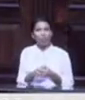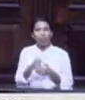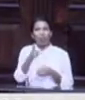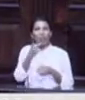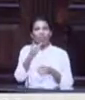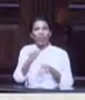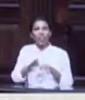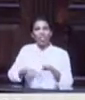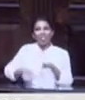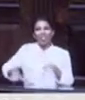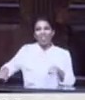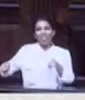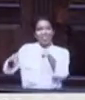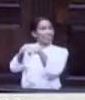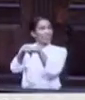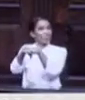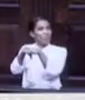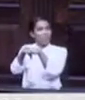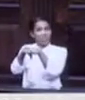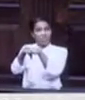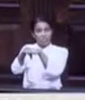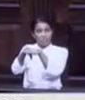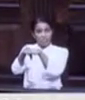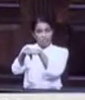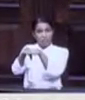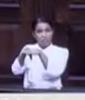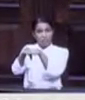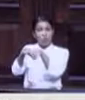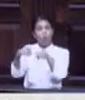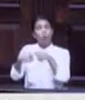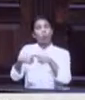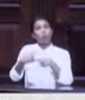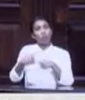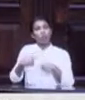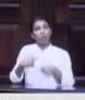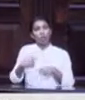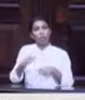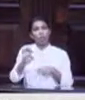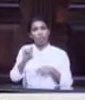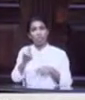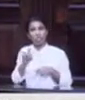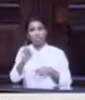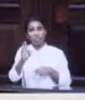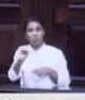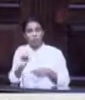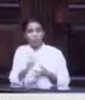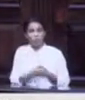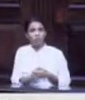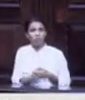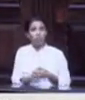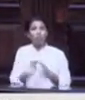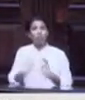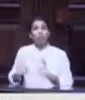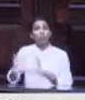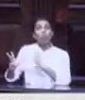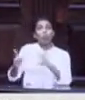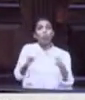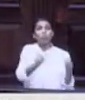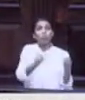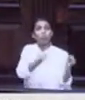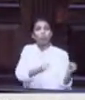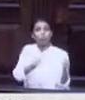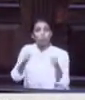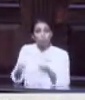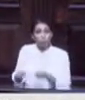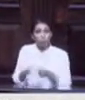equilibrada. O que está se fazendo, pelo que foi enviado pelo Poder Executivo, é passar uma régua igual para todos os poderes,